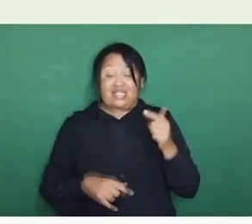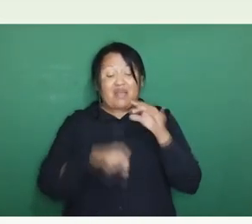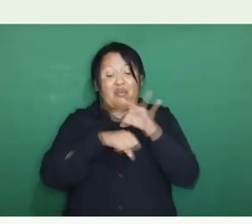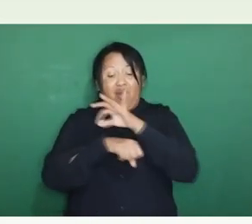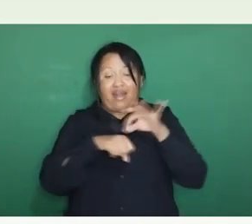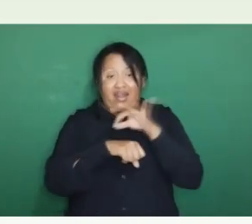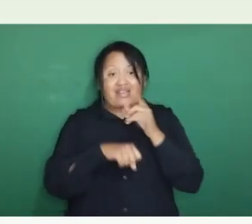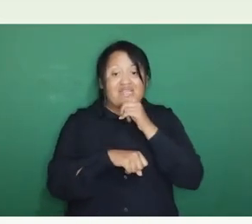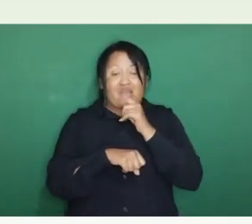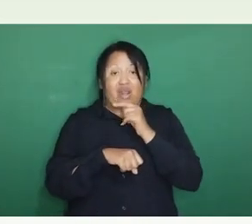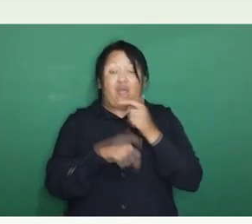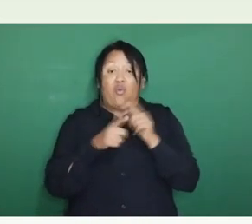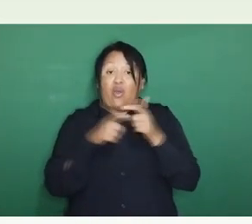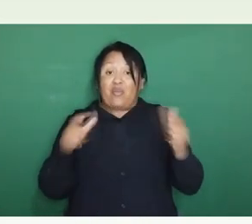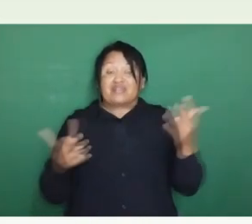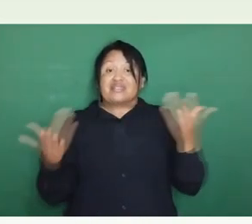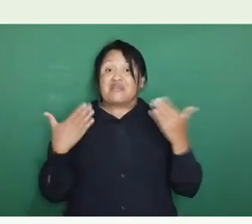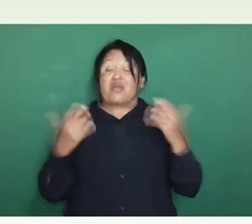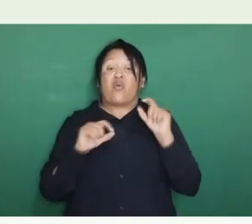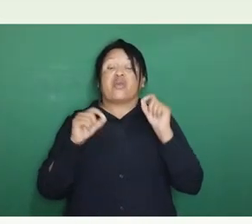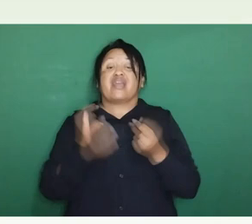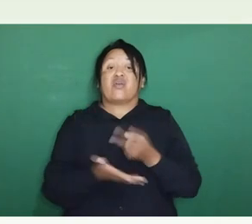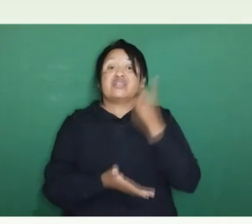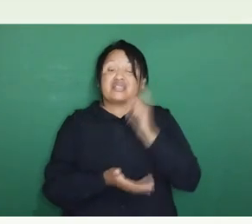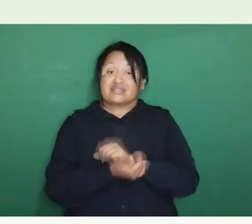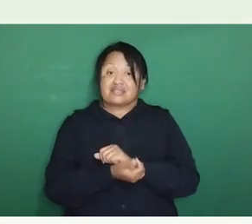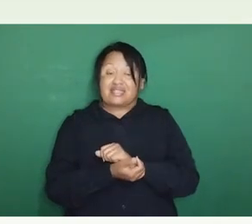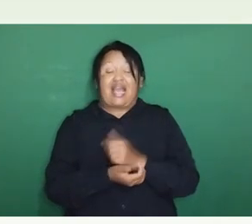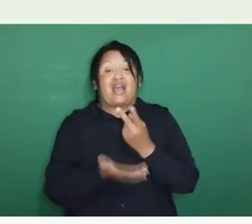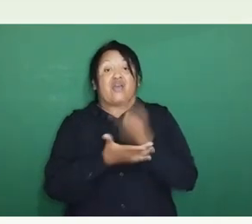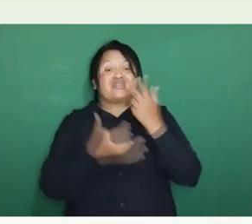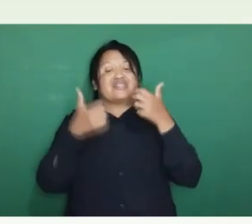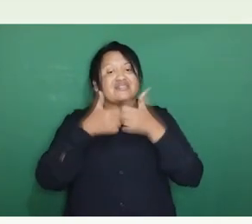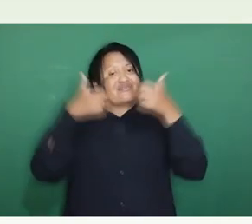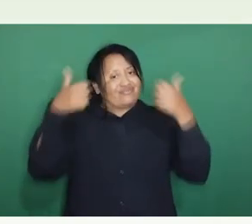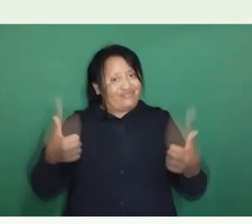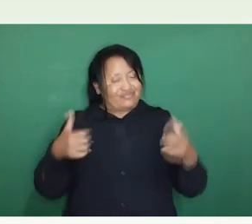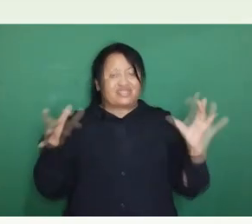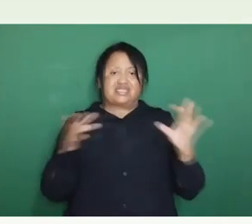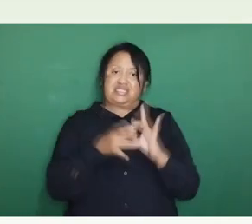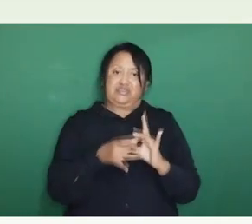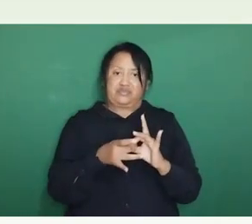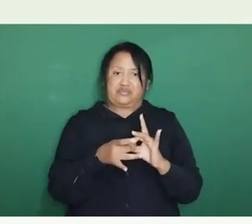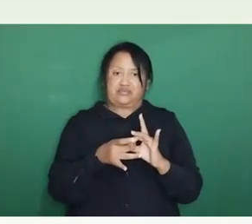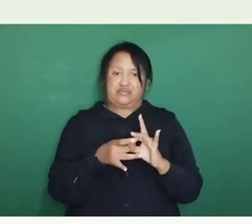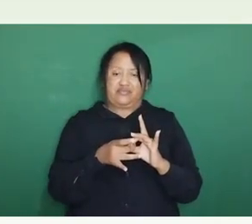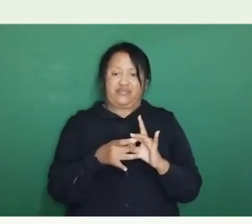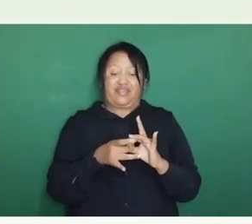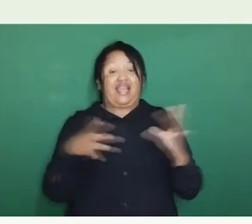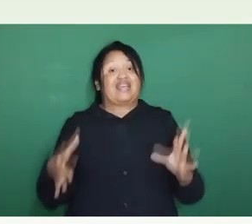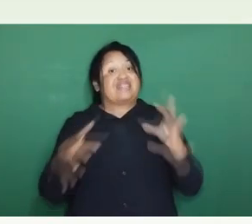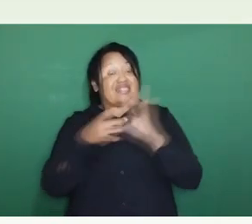certo o aumento da temperatura a gente viu que que acontece acontece o rompimento dessas ligações